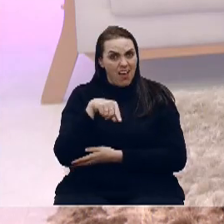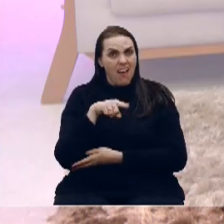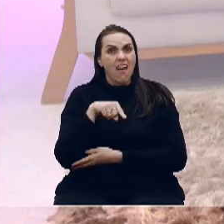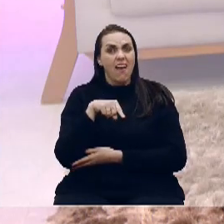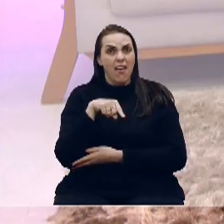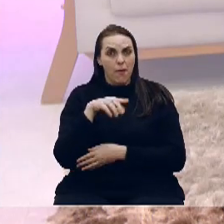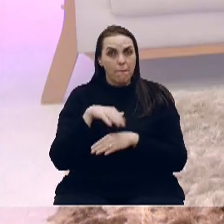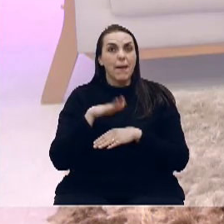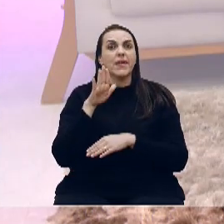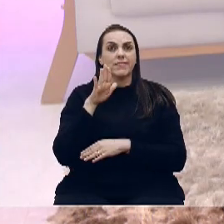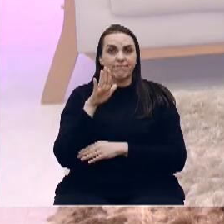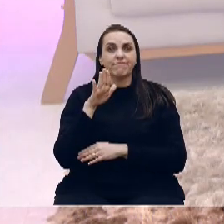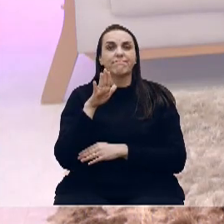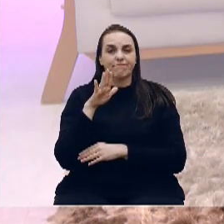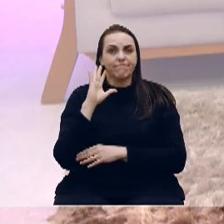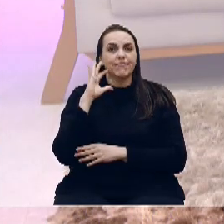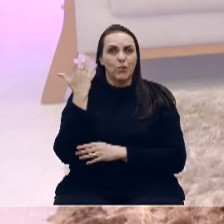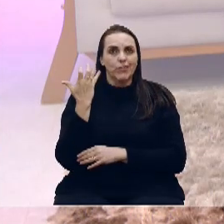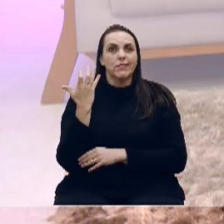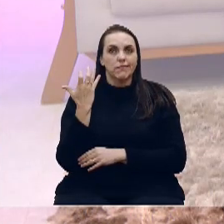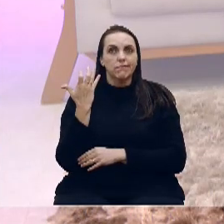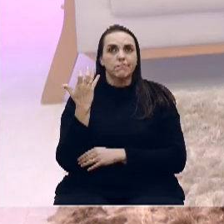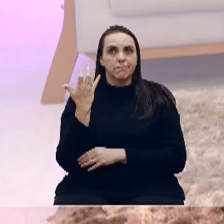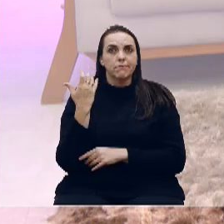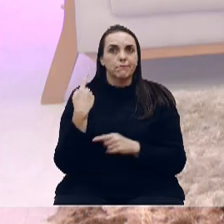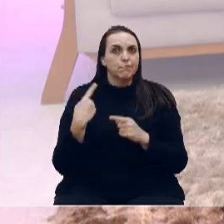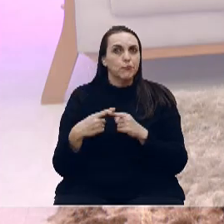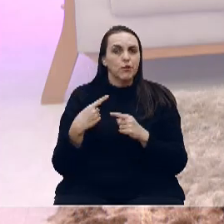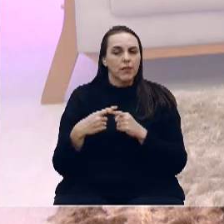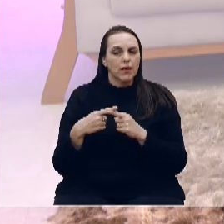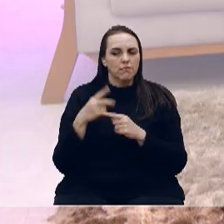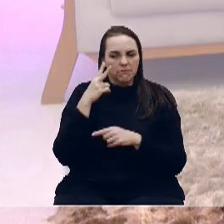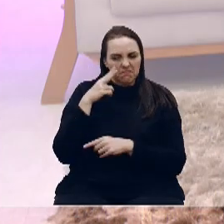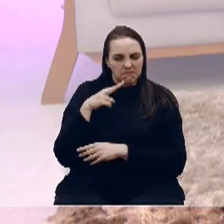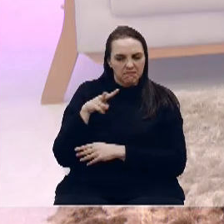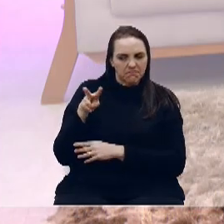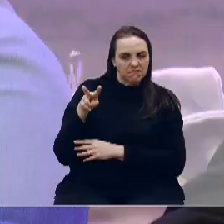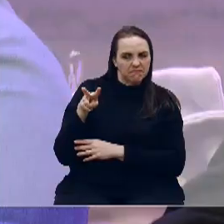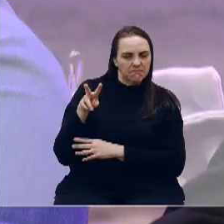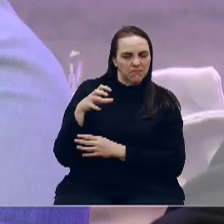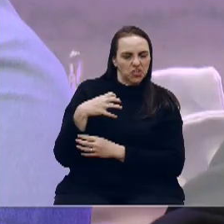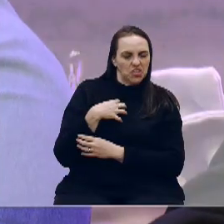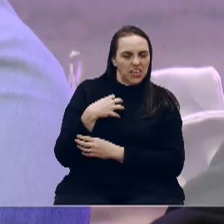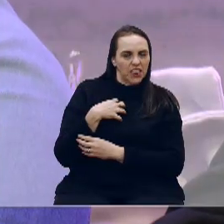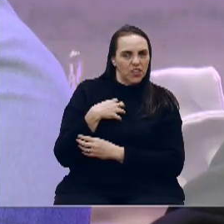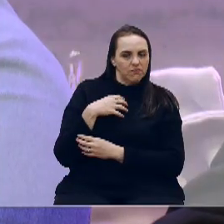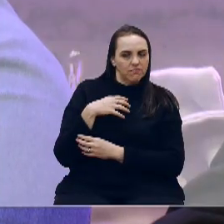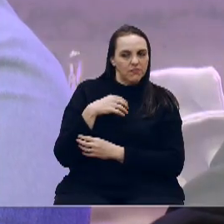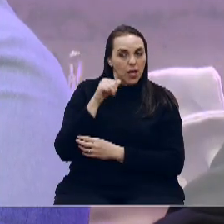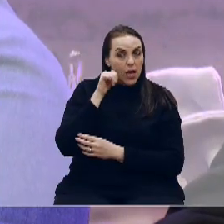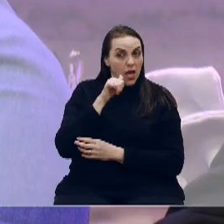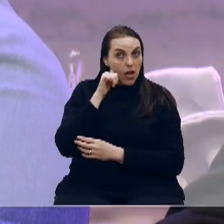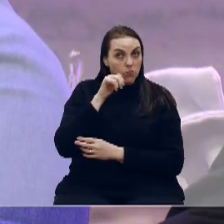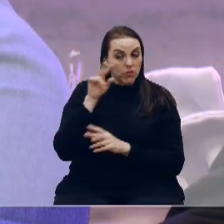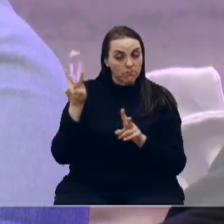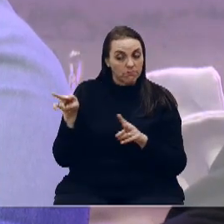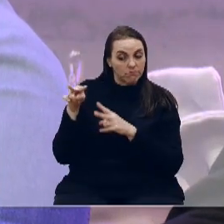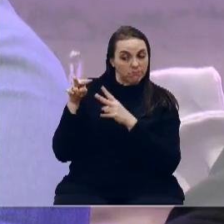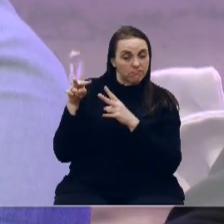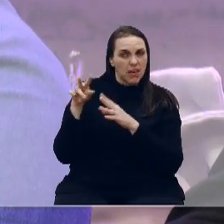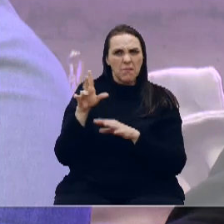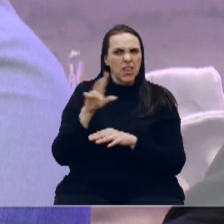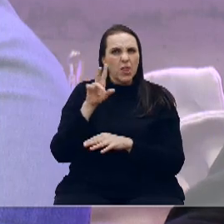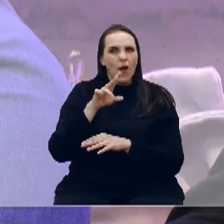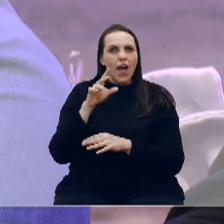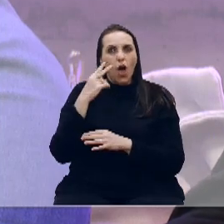deles, sabe? Porque elas te olham assim, e às vezes tu vê que ela tá olhando assim, mas não é com um